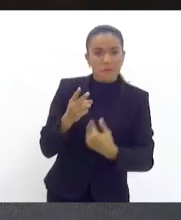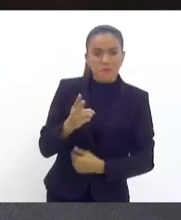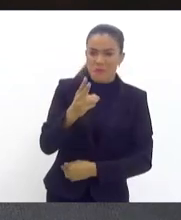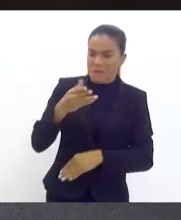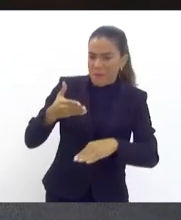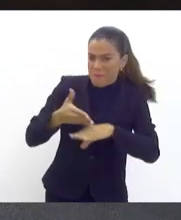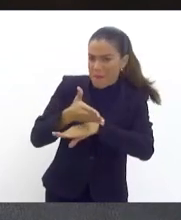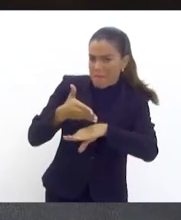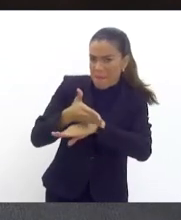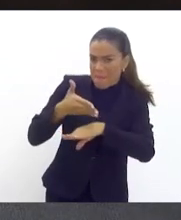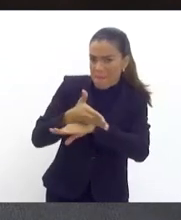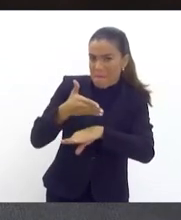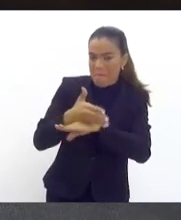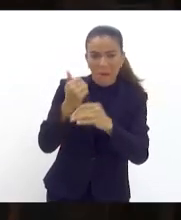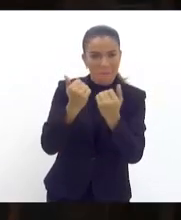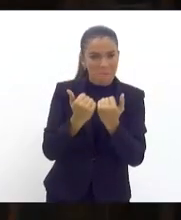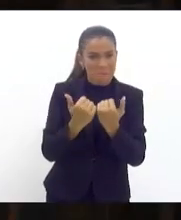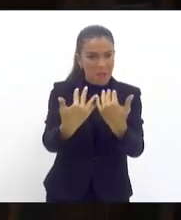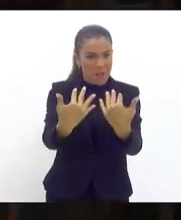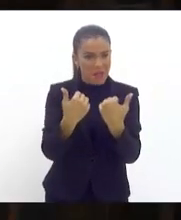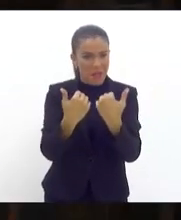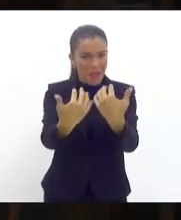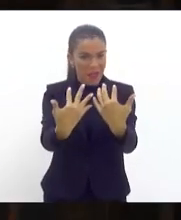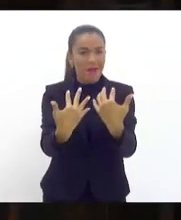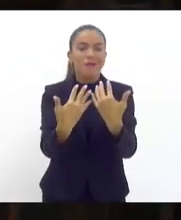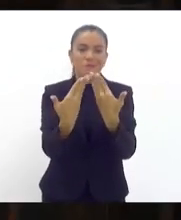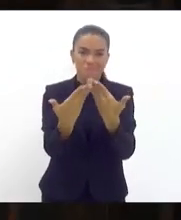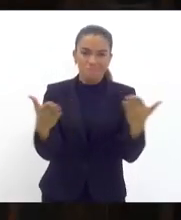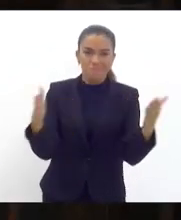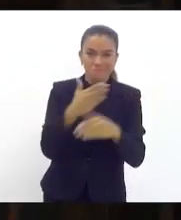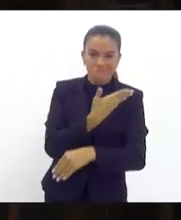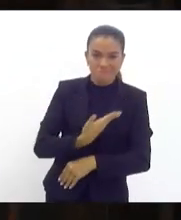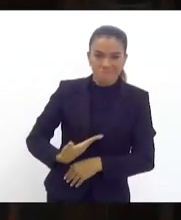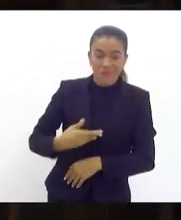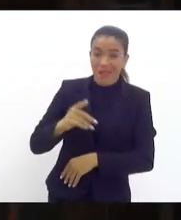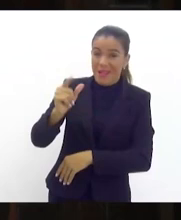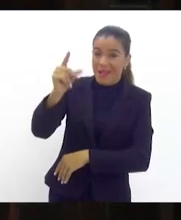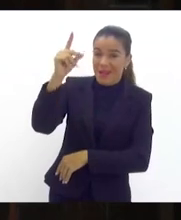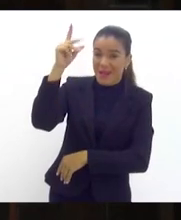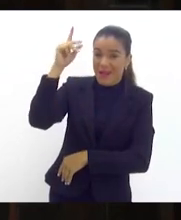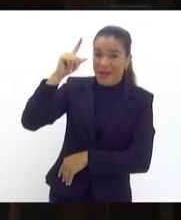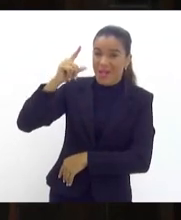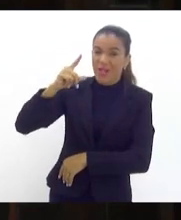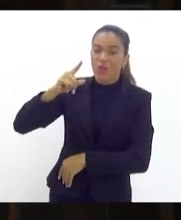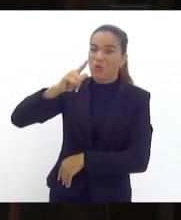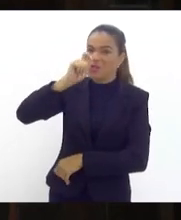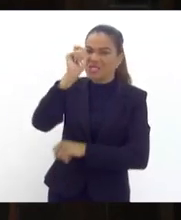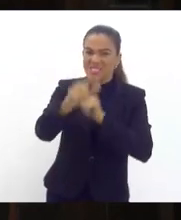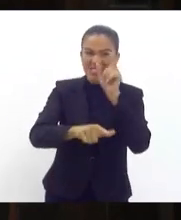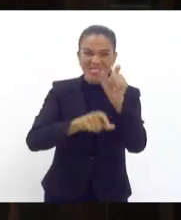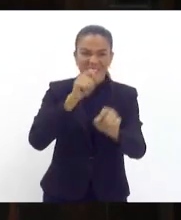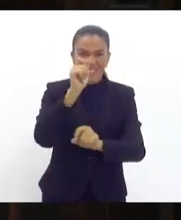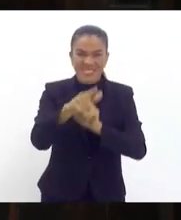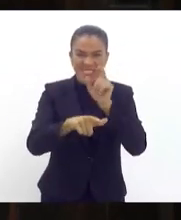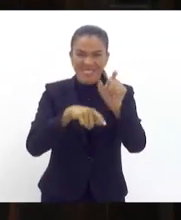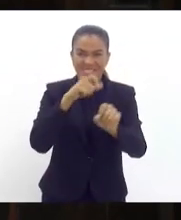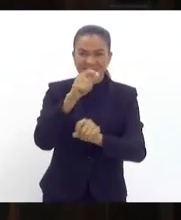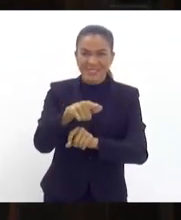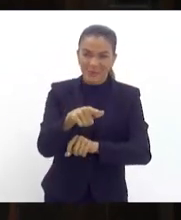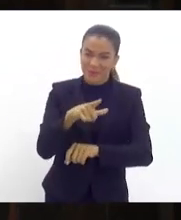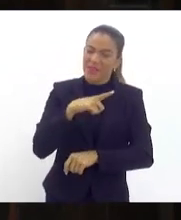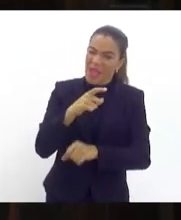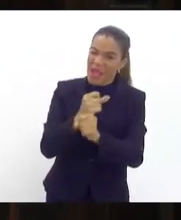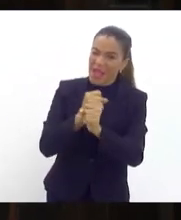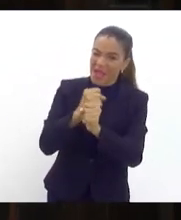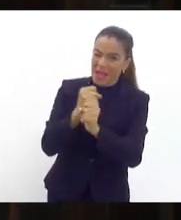as plenárias que convocaram desde a época dos craxa e Doutor Zaqueu Teixeira e se você tem